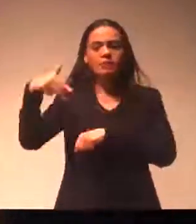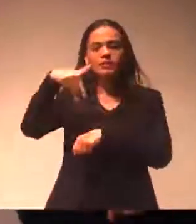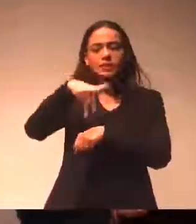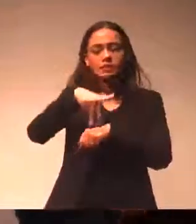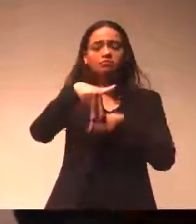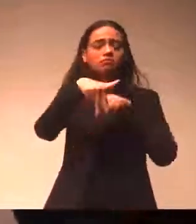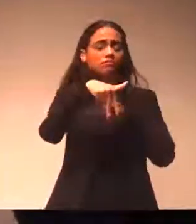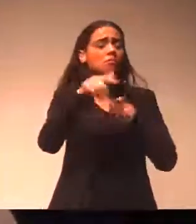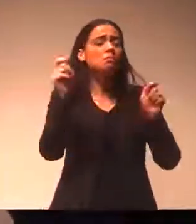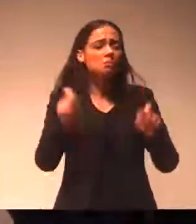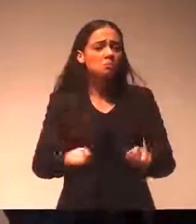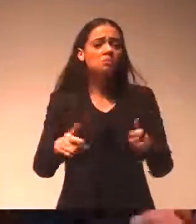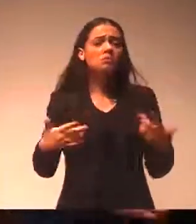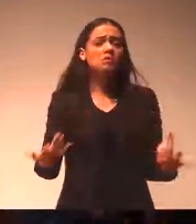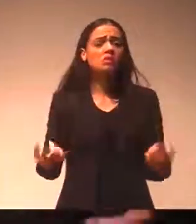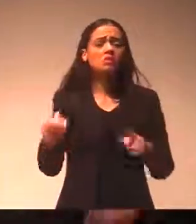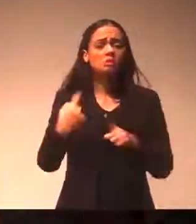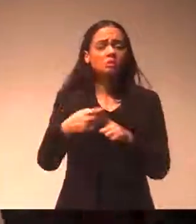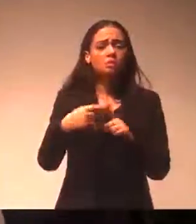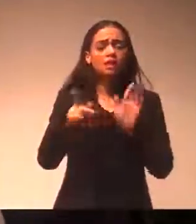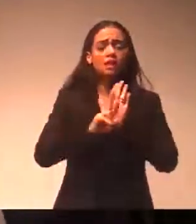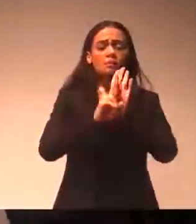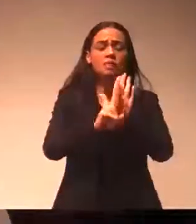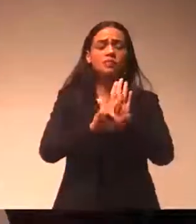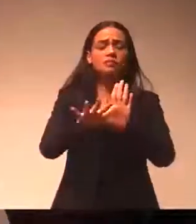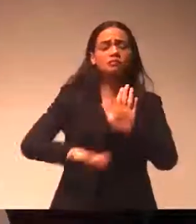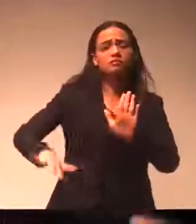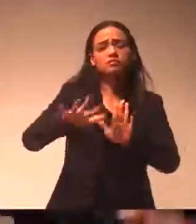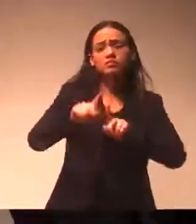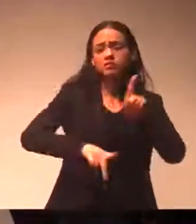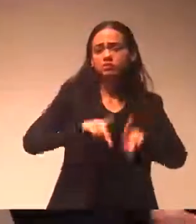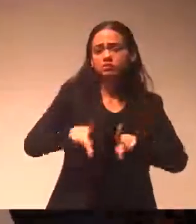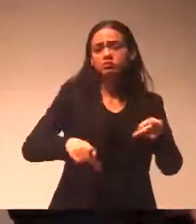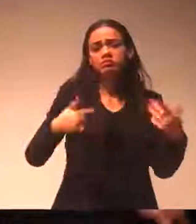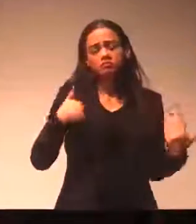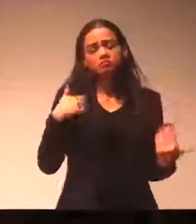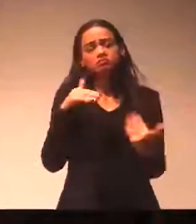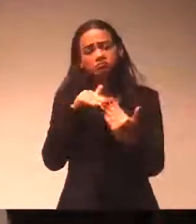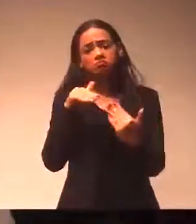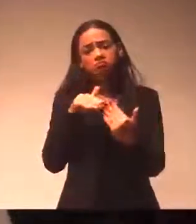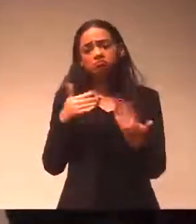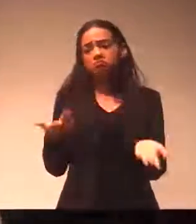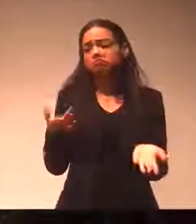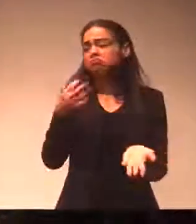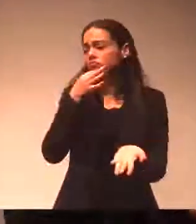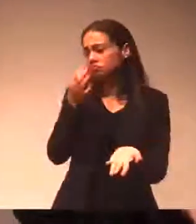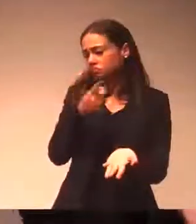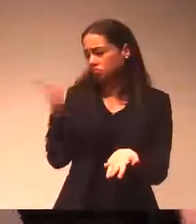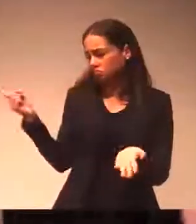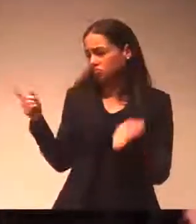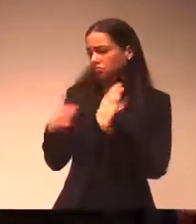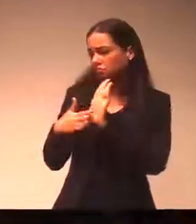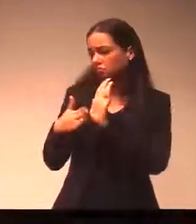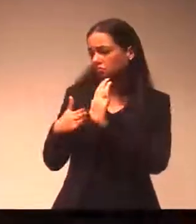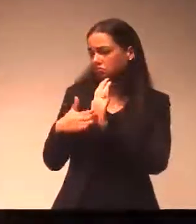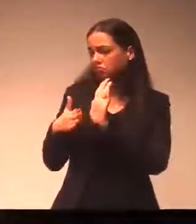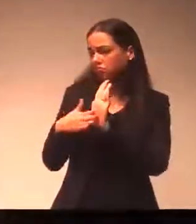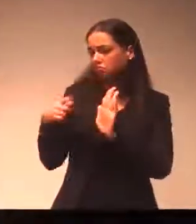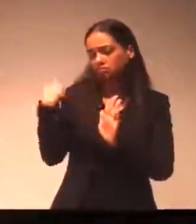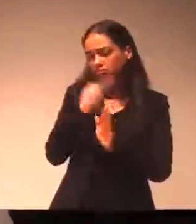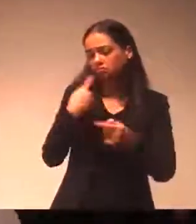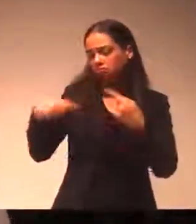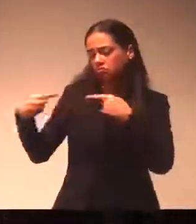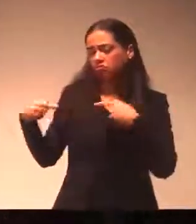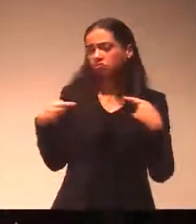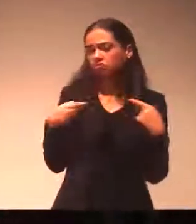está representando um coletivo, é por aí que eu vou, Quero apresentar essa proposta para o nosso debate, para que seja uma coisa intermediária, para que a gente